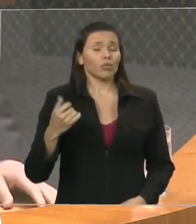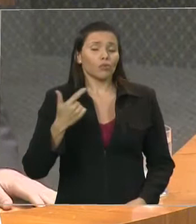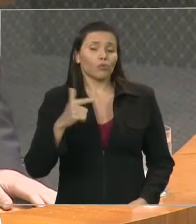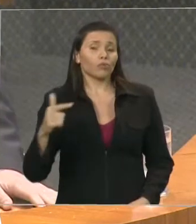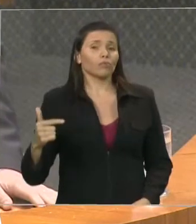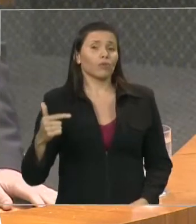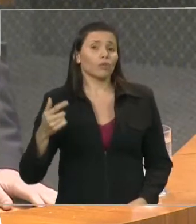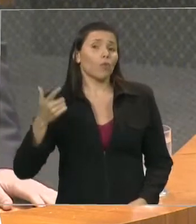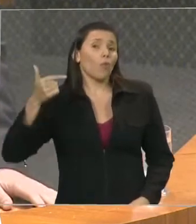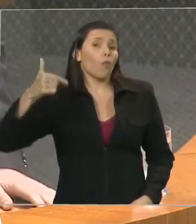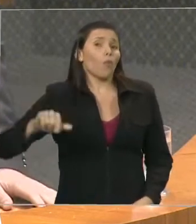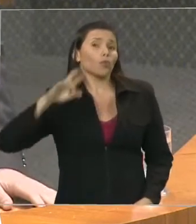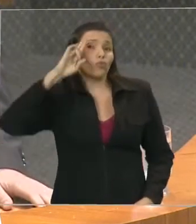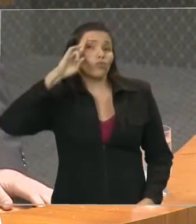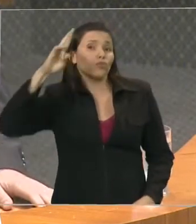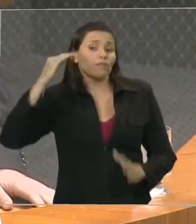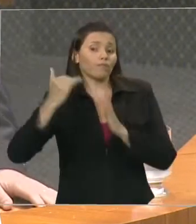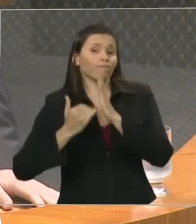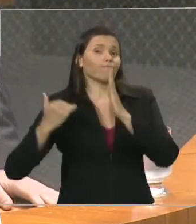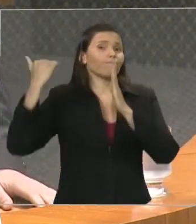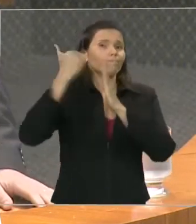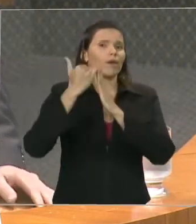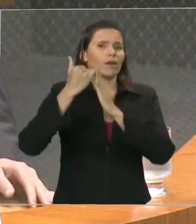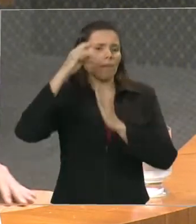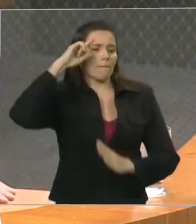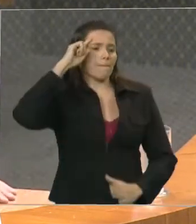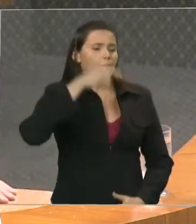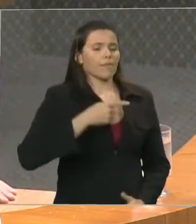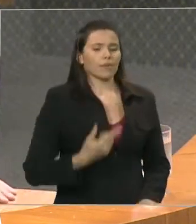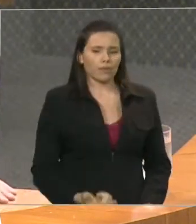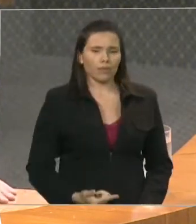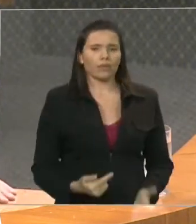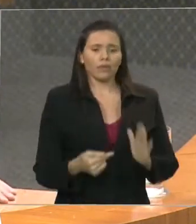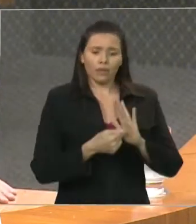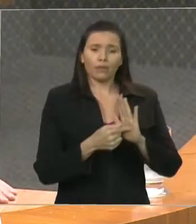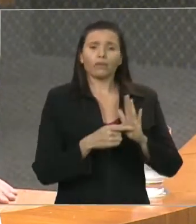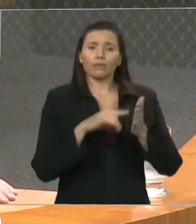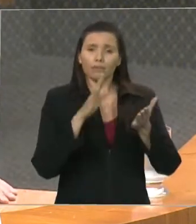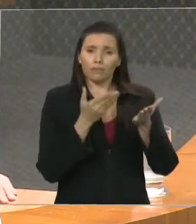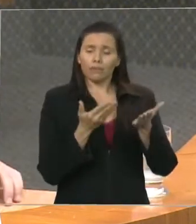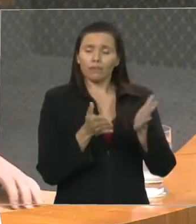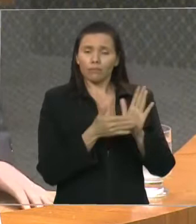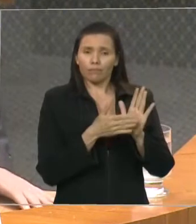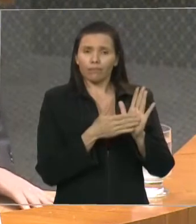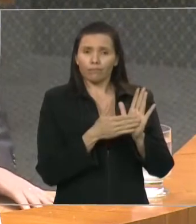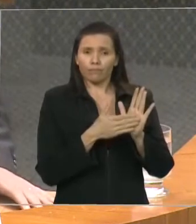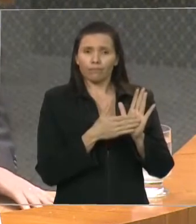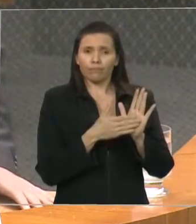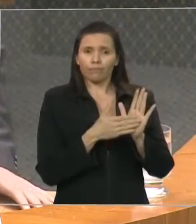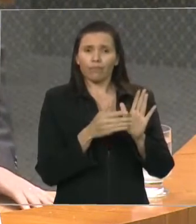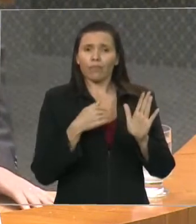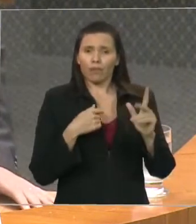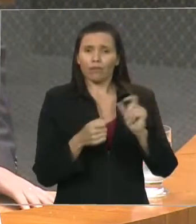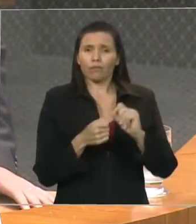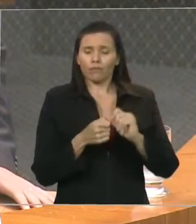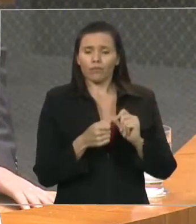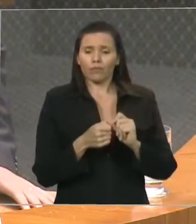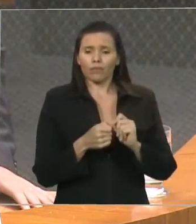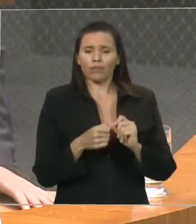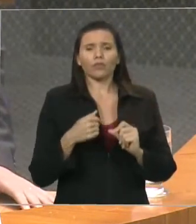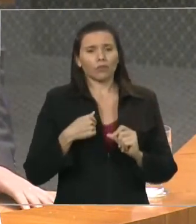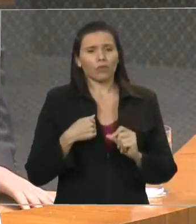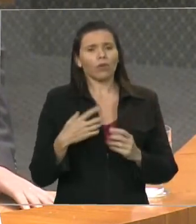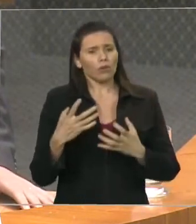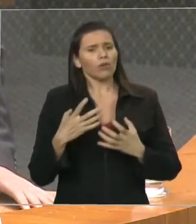essa ordem, porque, acima de tudo, esse requerimento é um respeito à Polícia Militar do Estado do Maranhão, porque o que